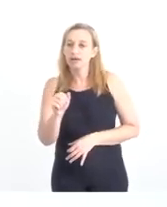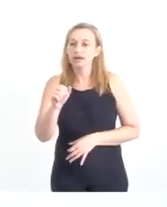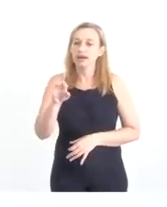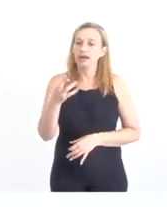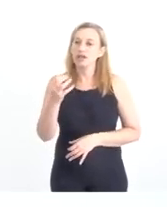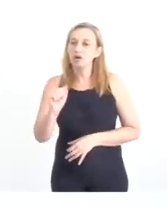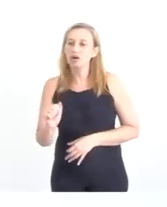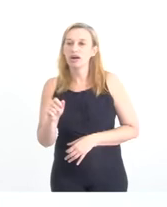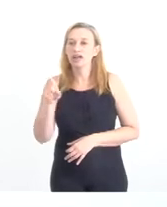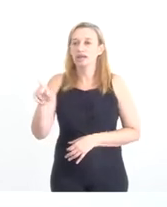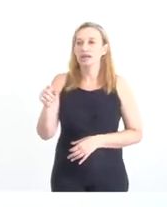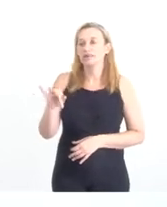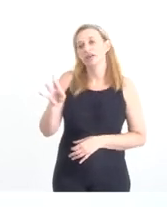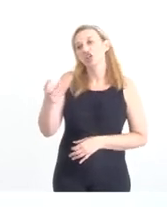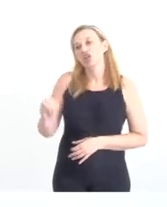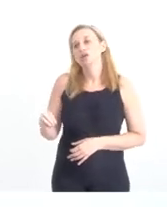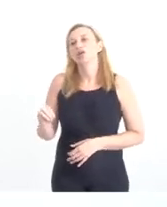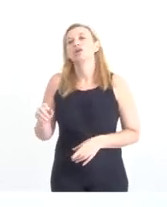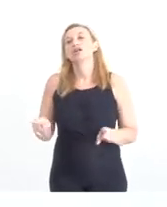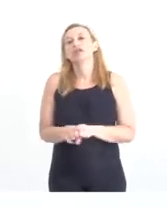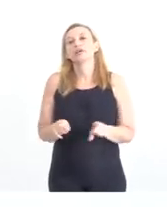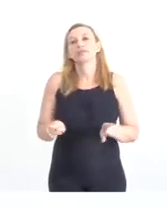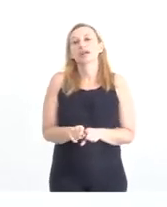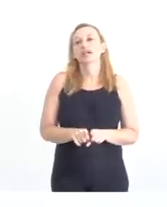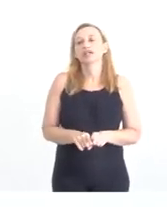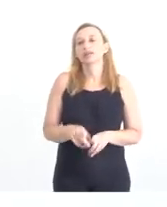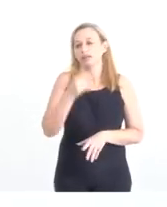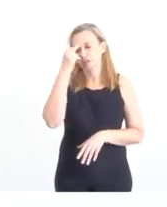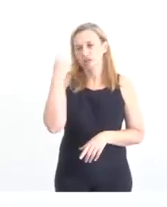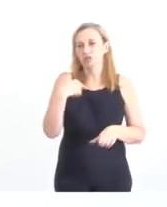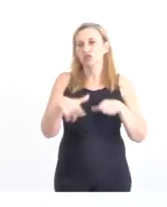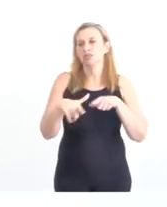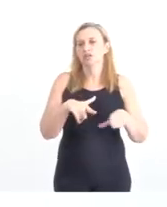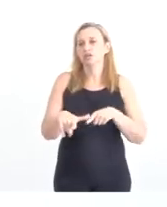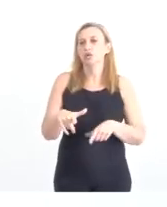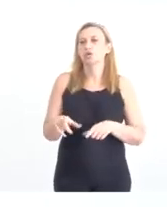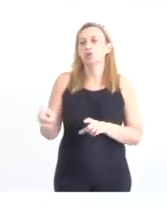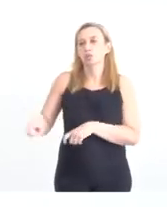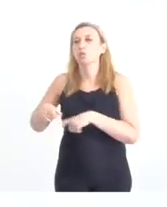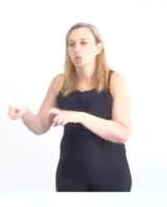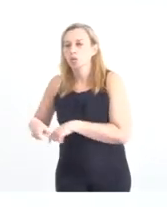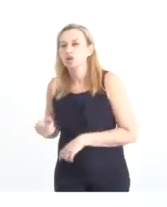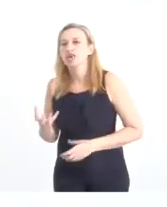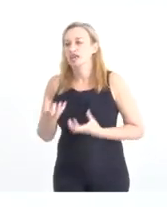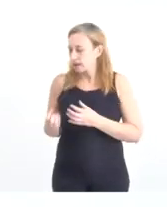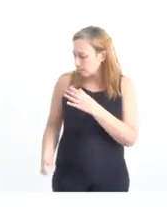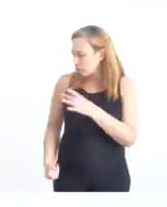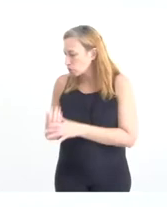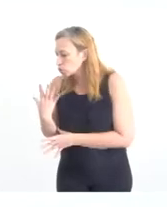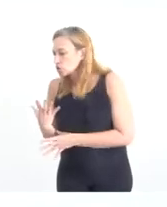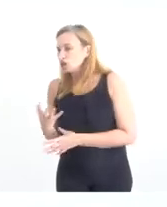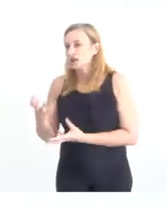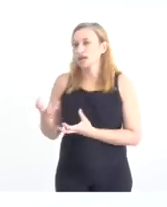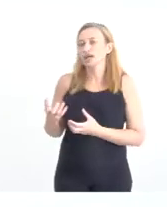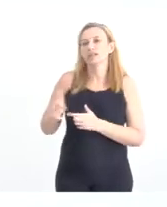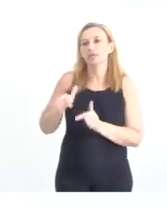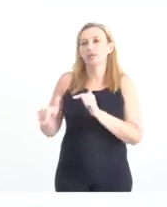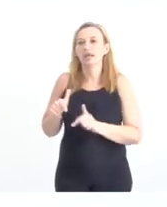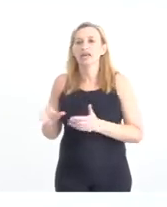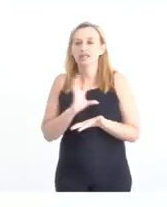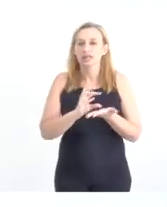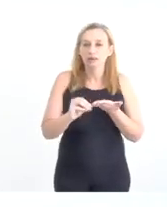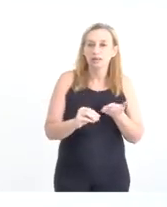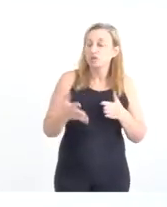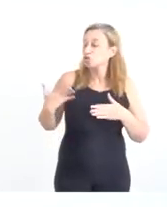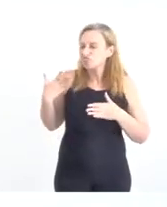parte do nosso trabalho da condição os assentamentos de trabalhadores e Trabalhadores Rurais sem terra que querem produzir querem trabalhar E aí essa